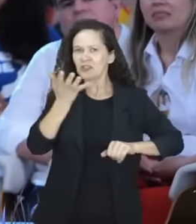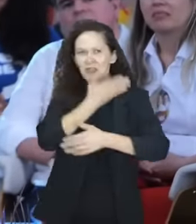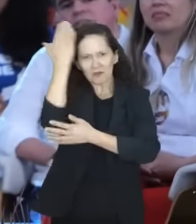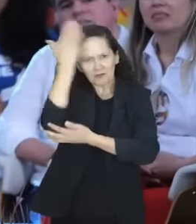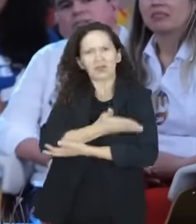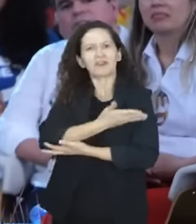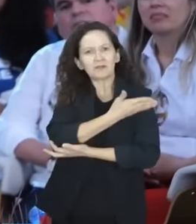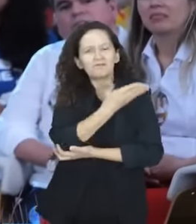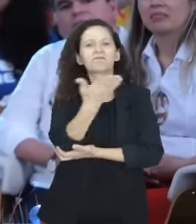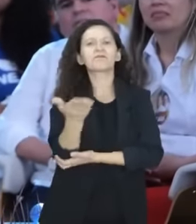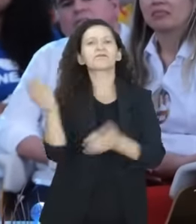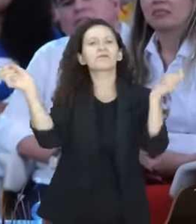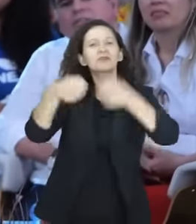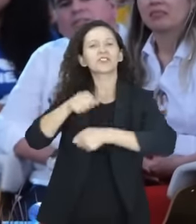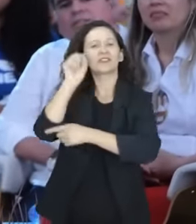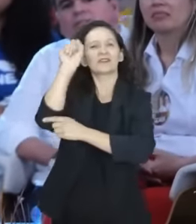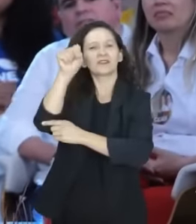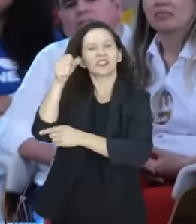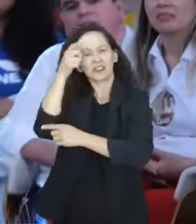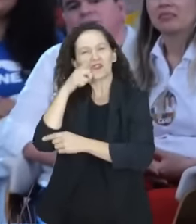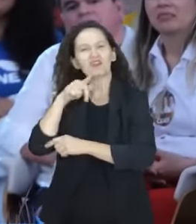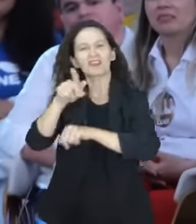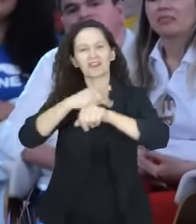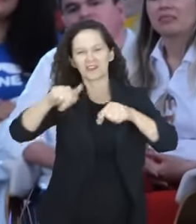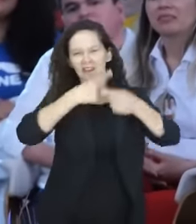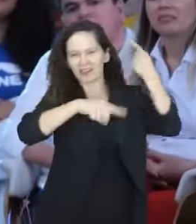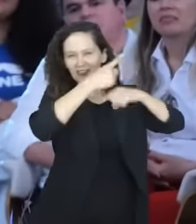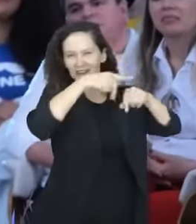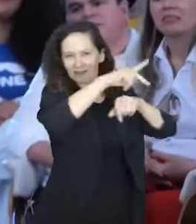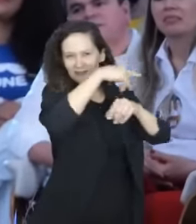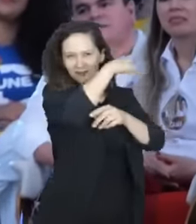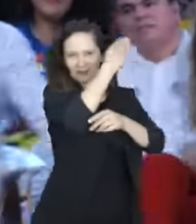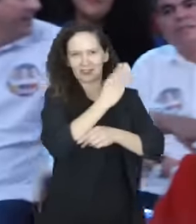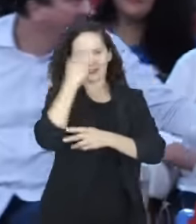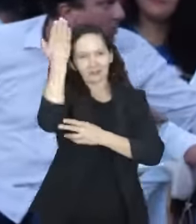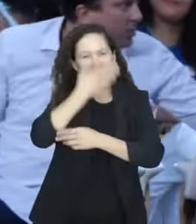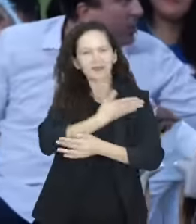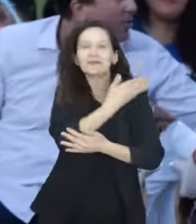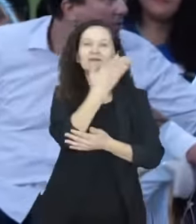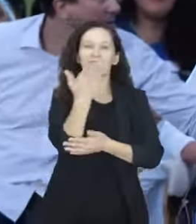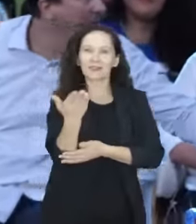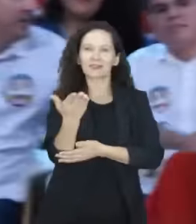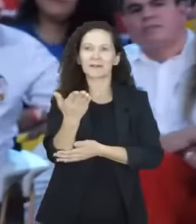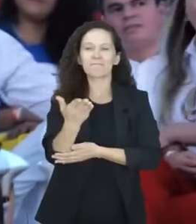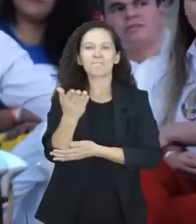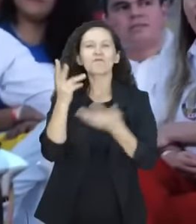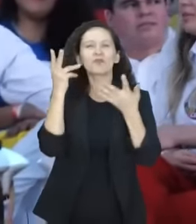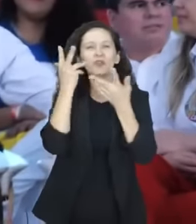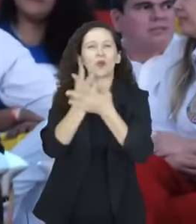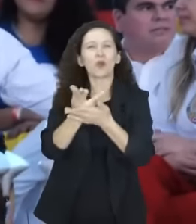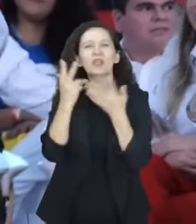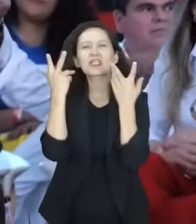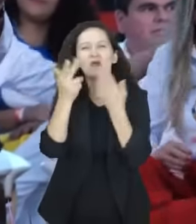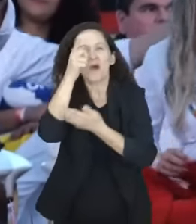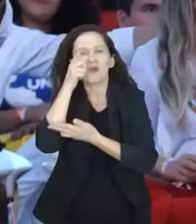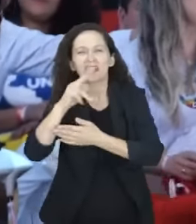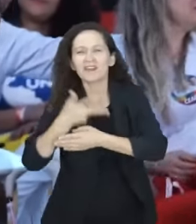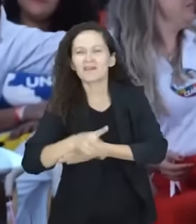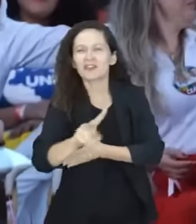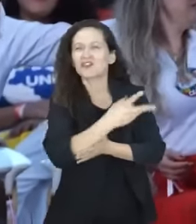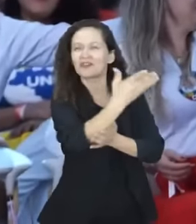fazer isso nesse país. Eu quero provar como é possível continuar. E você tem que saber,